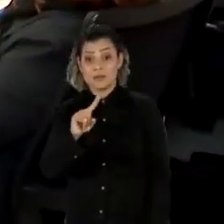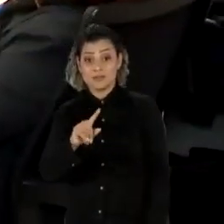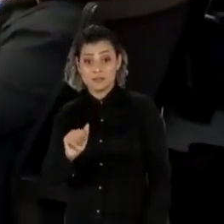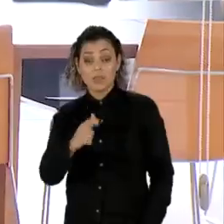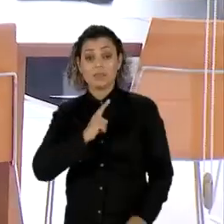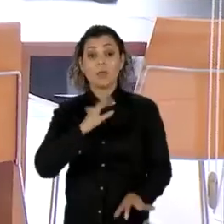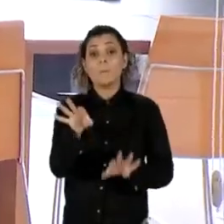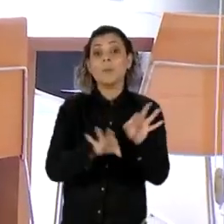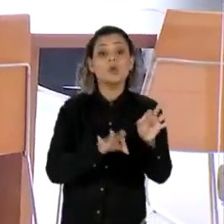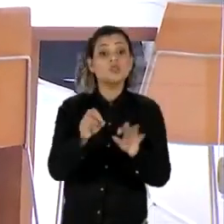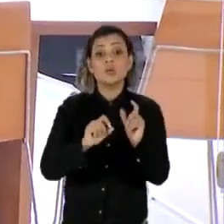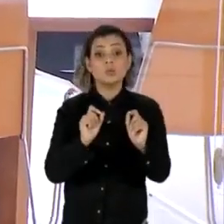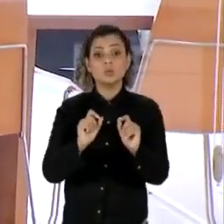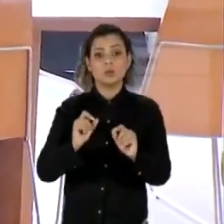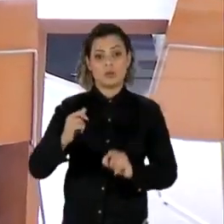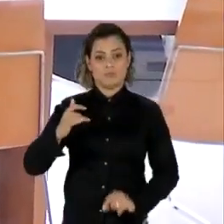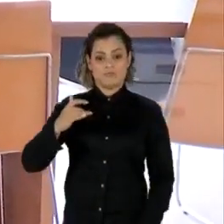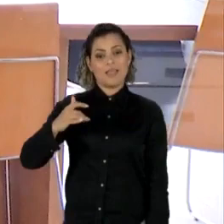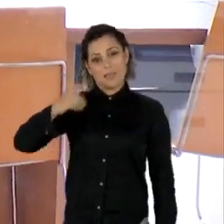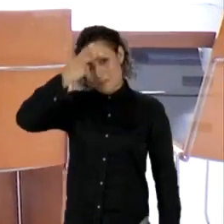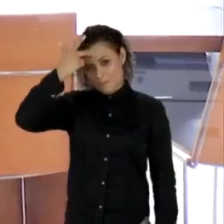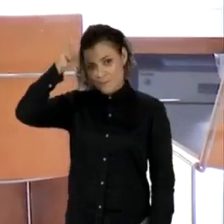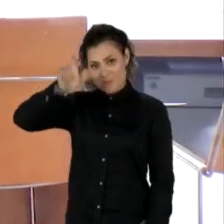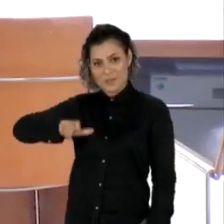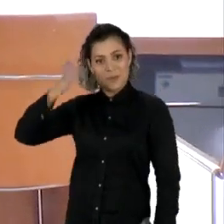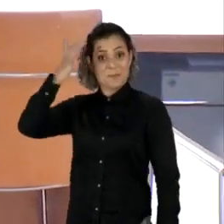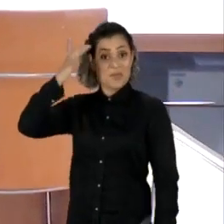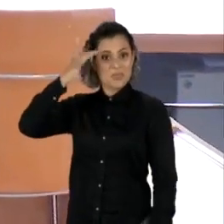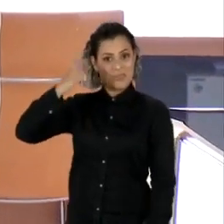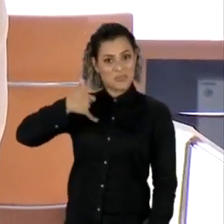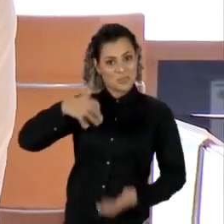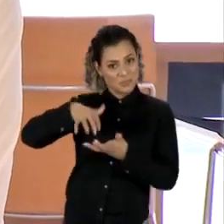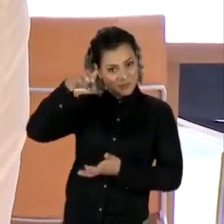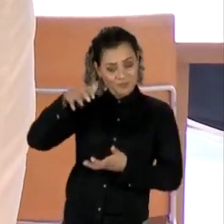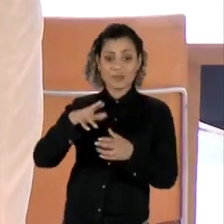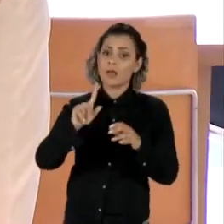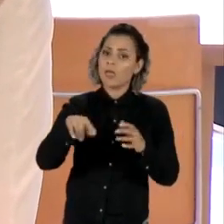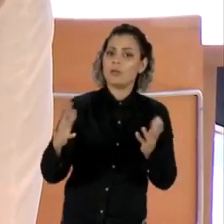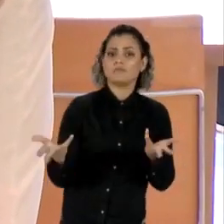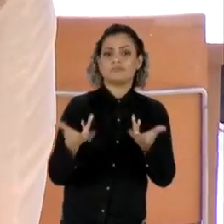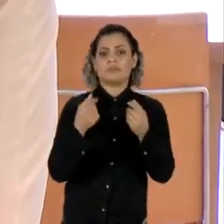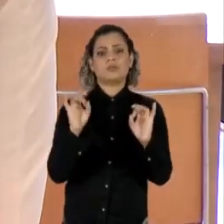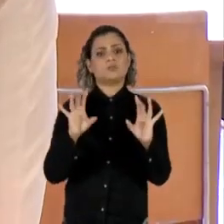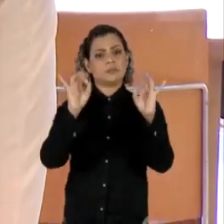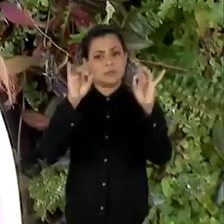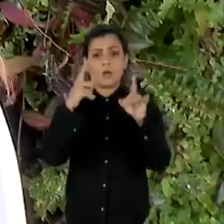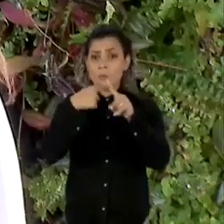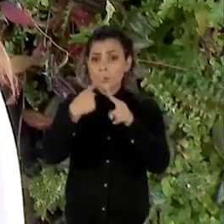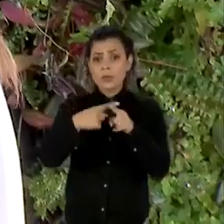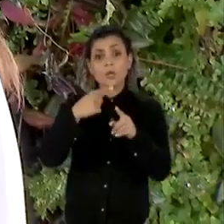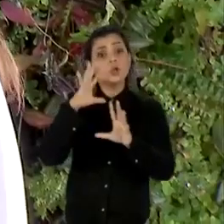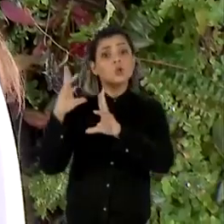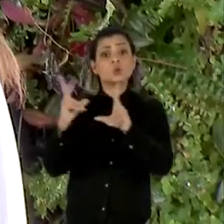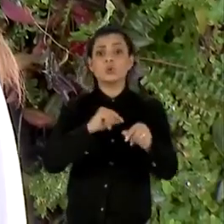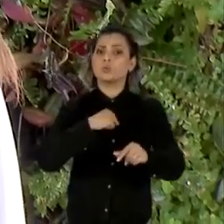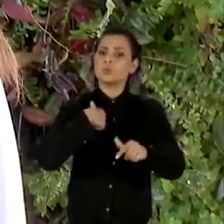o programa talentos maduros pensando nisso é muito rico isso todo mundo produzindo todo mundo feliz todo